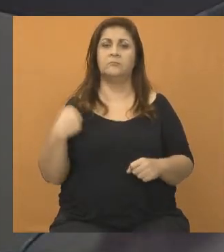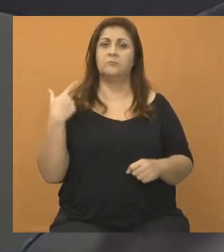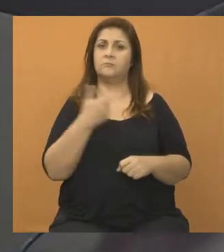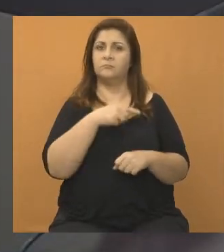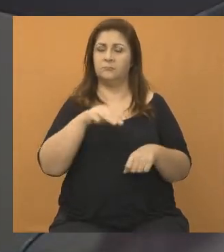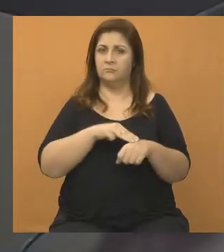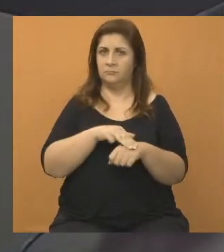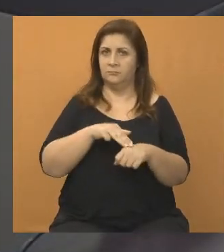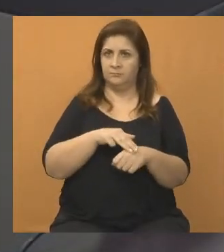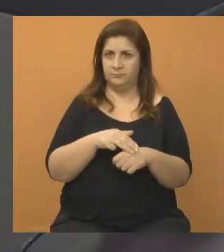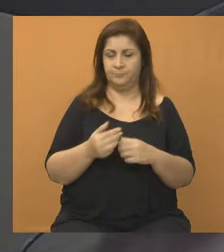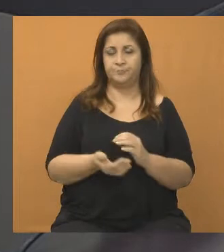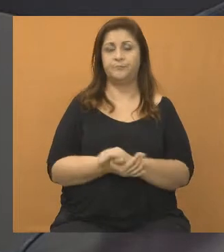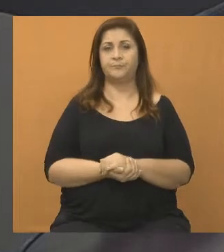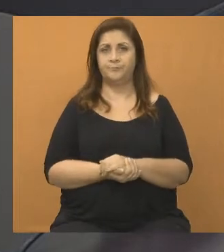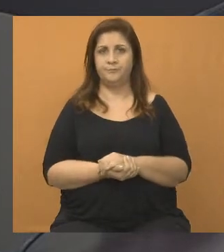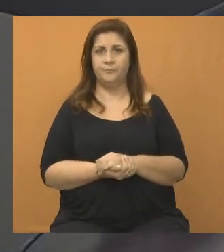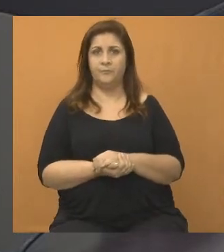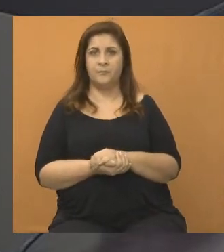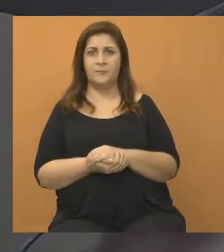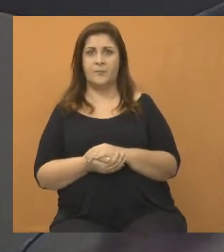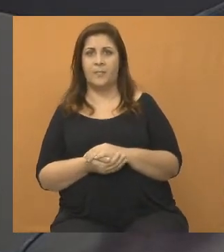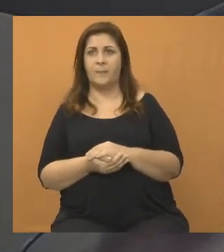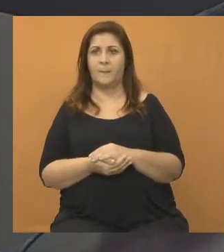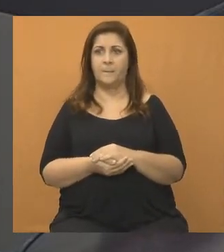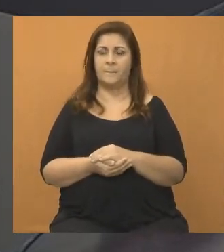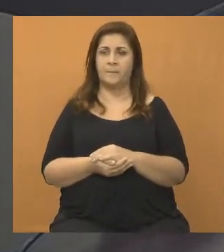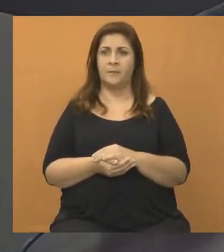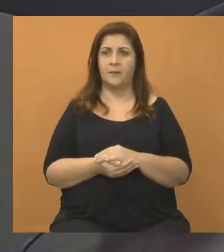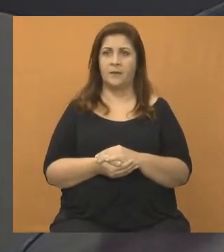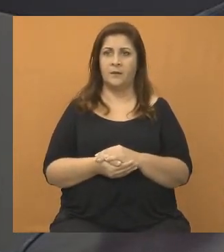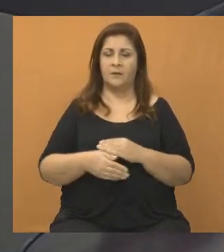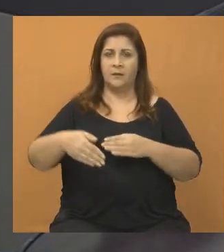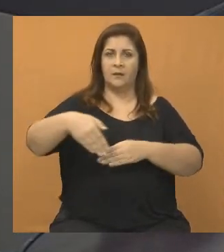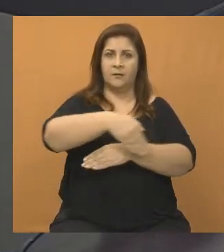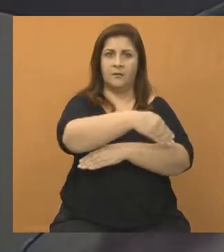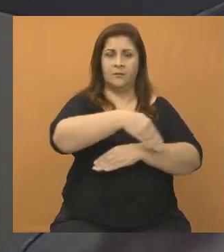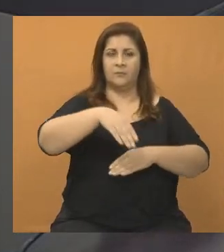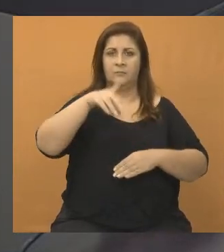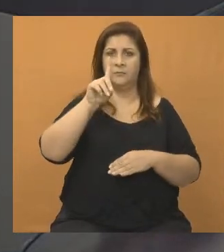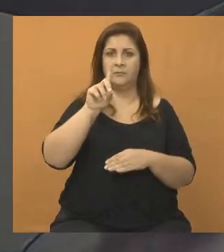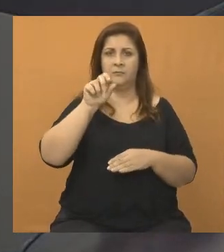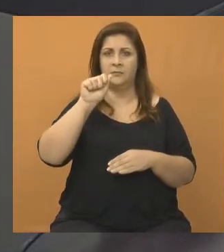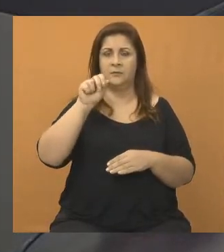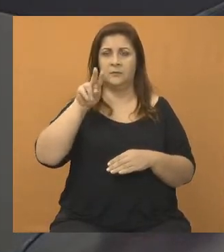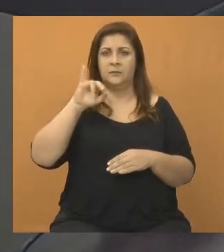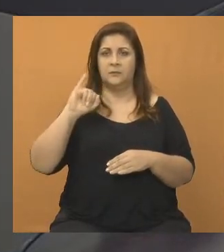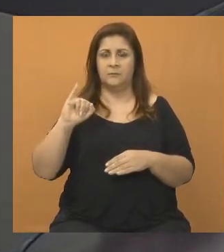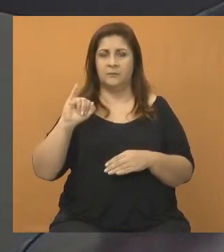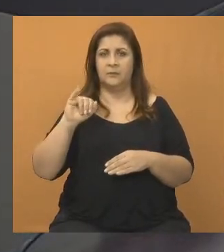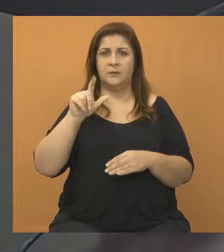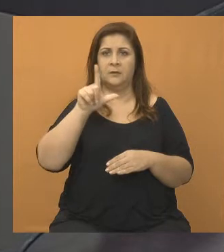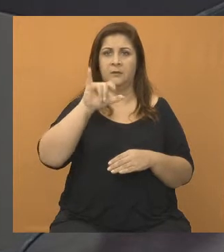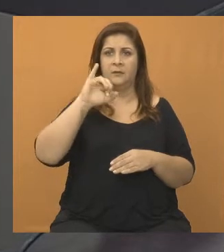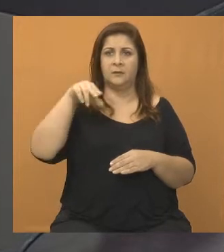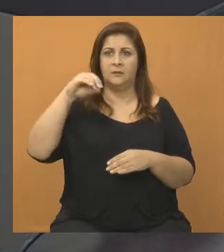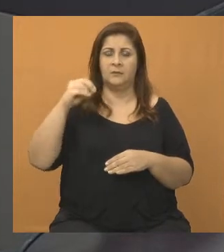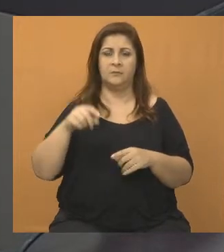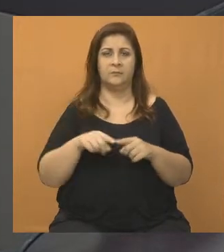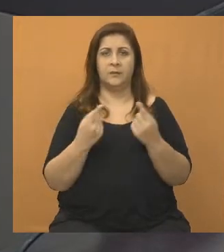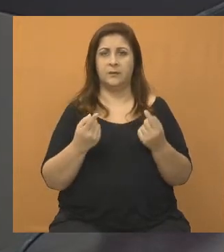aqui a rodovia da Davi Lino lá na infraestrutura, para interligar. Só que não